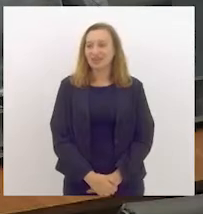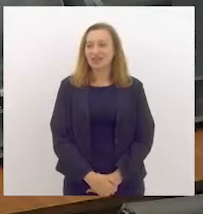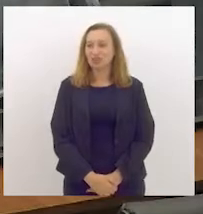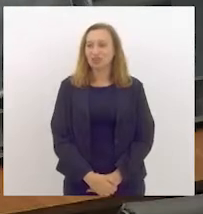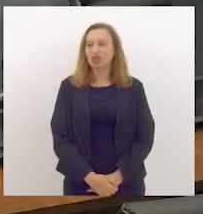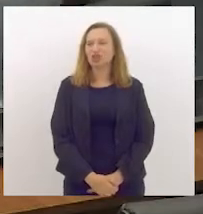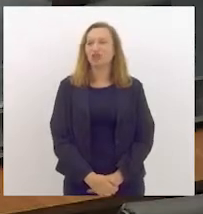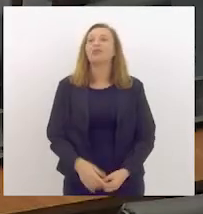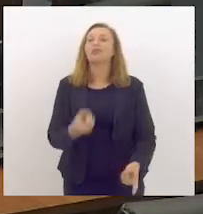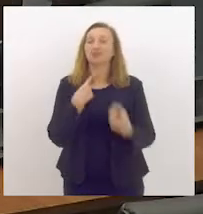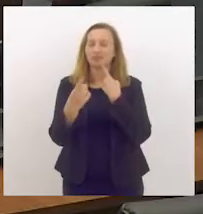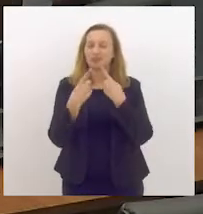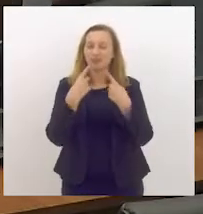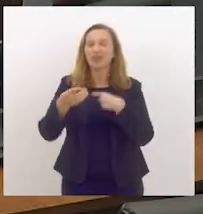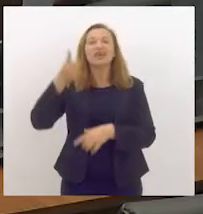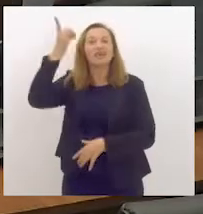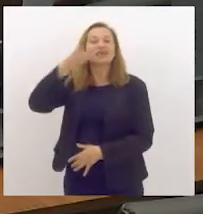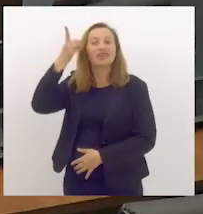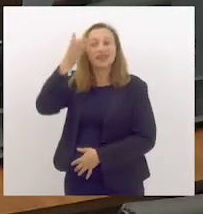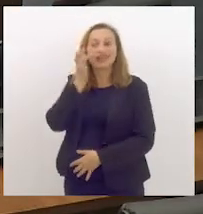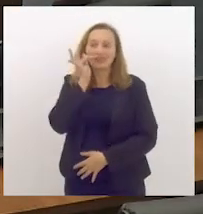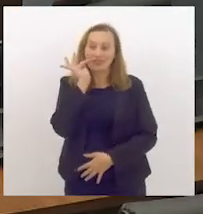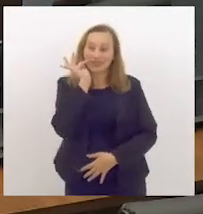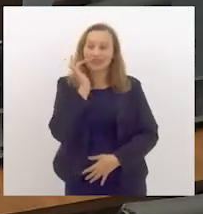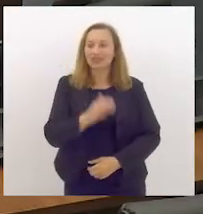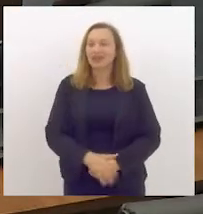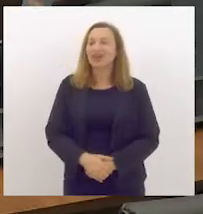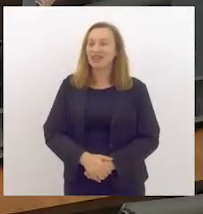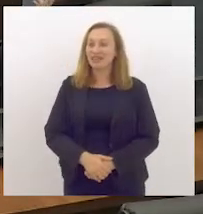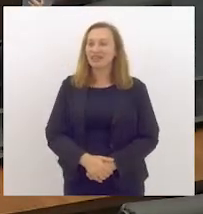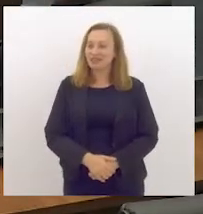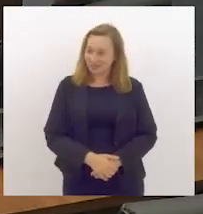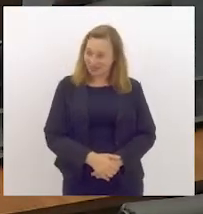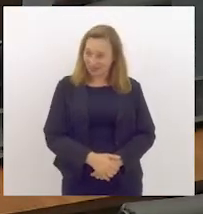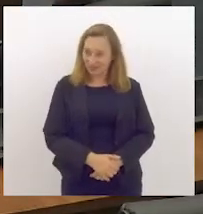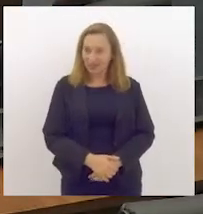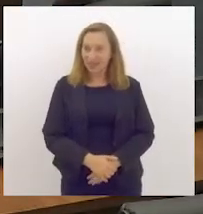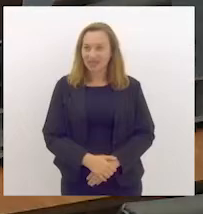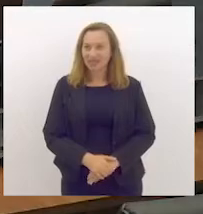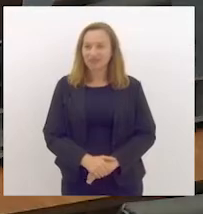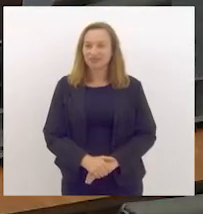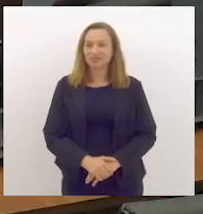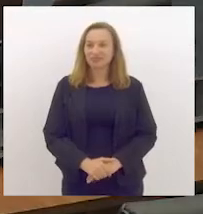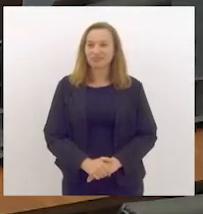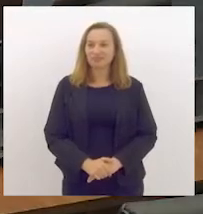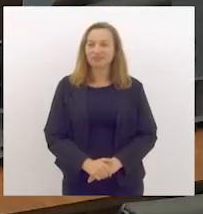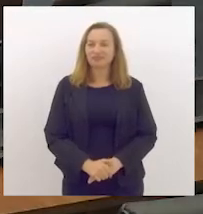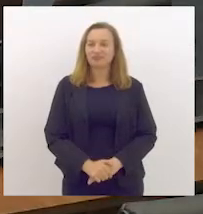e pra discutir o deputado Flávio serafini E aí